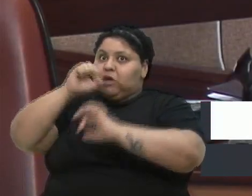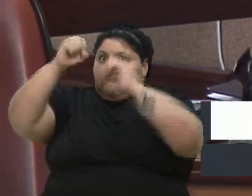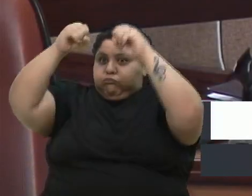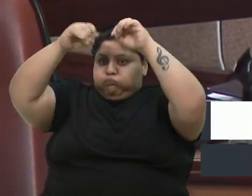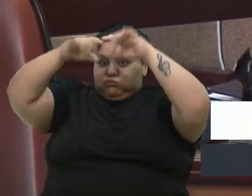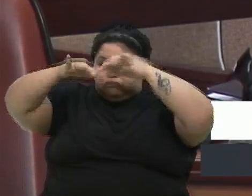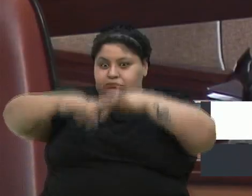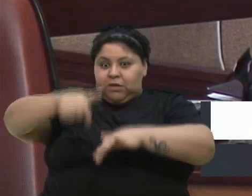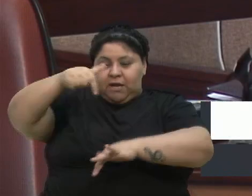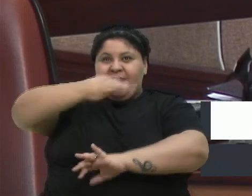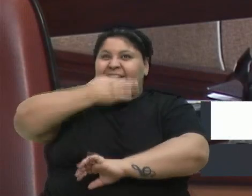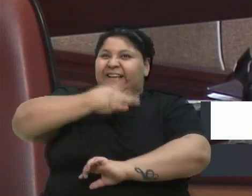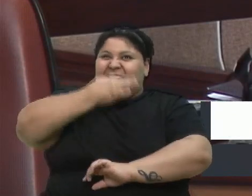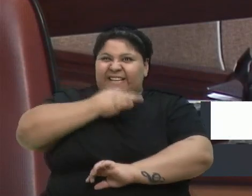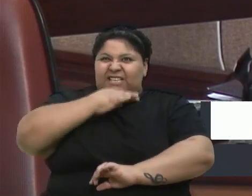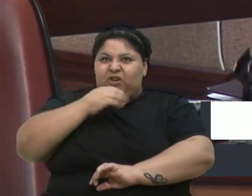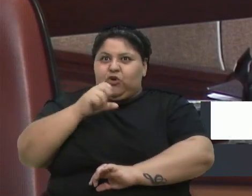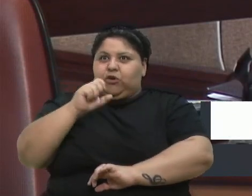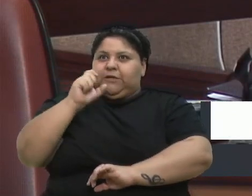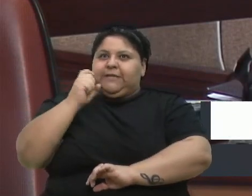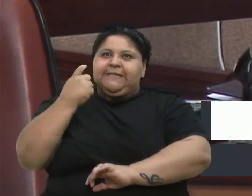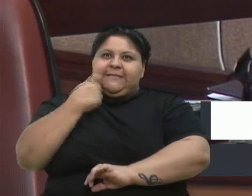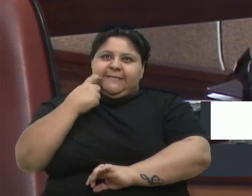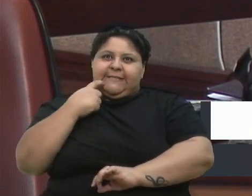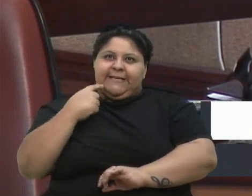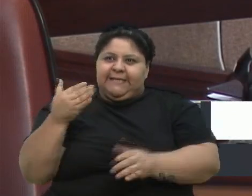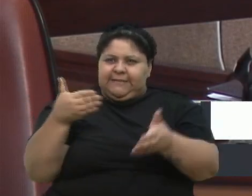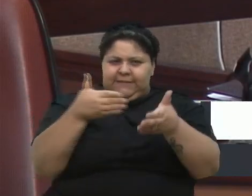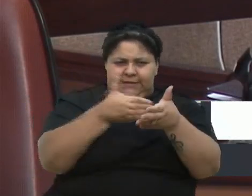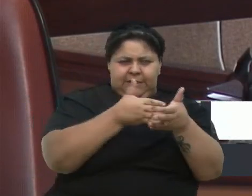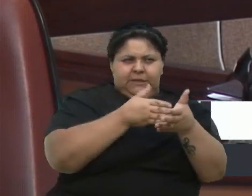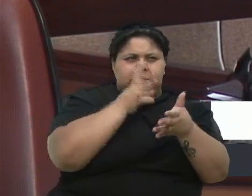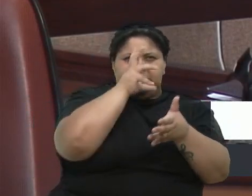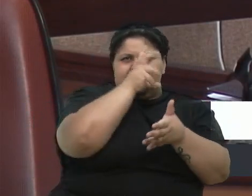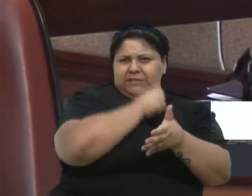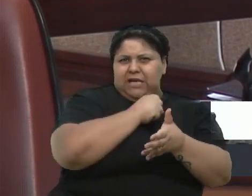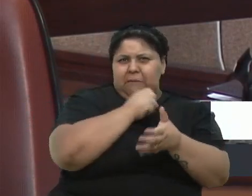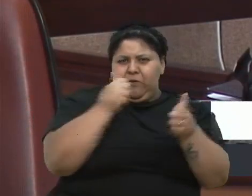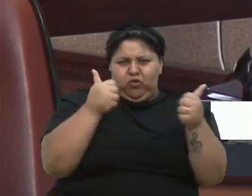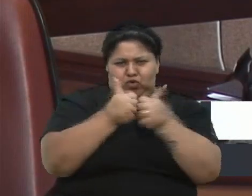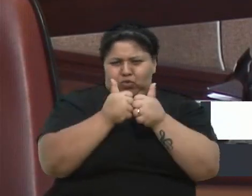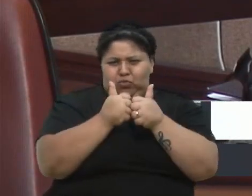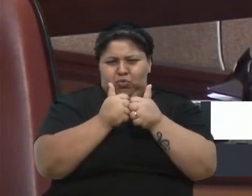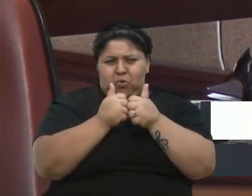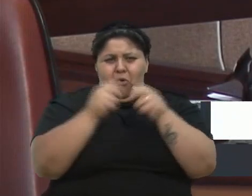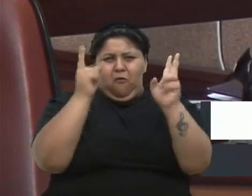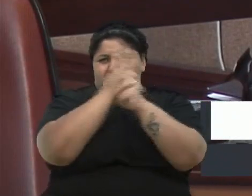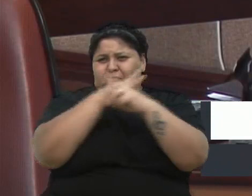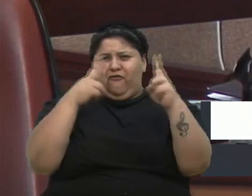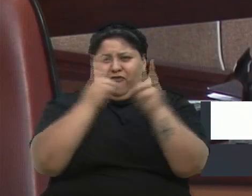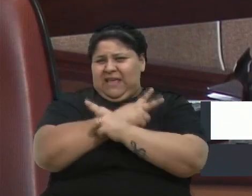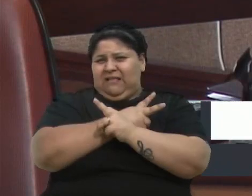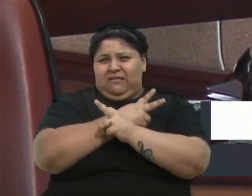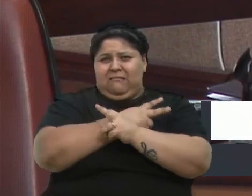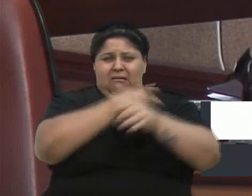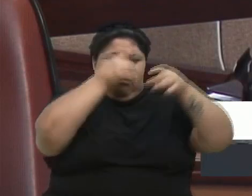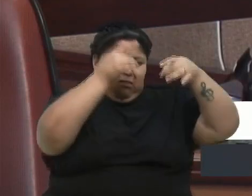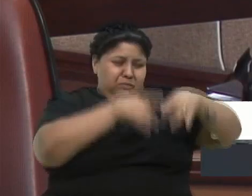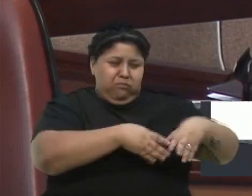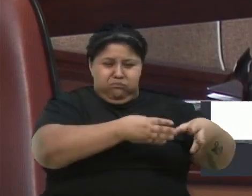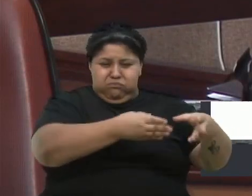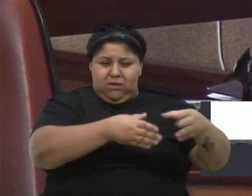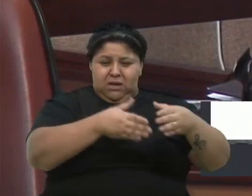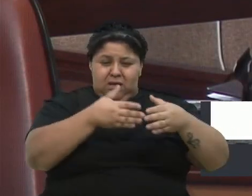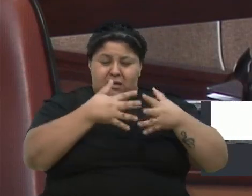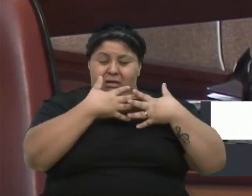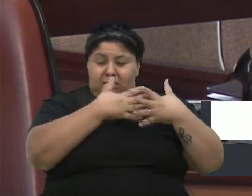foi muito grande, junto com o vento, então causou muitos danos em todas as partes da cidade. No interior, em Vila Seca, sobremaneira